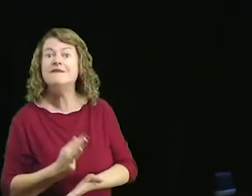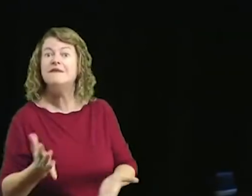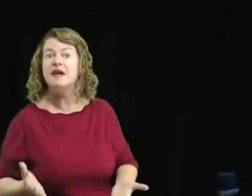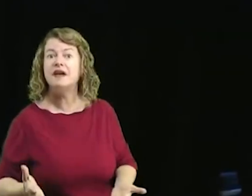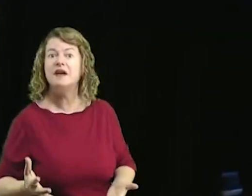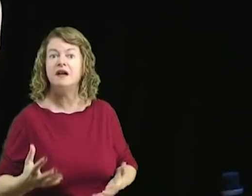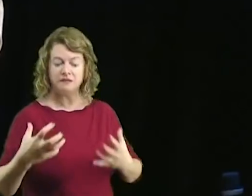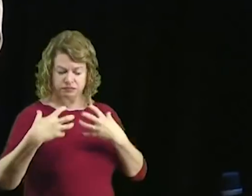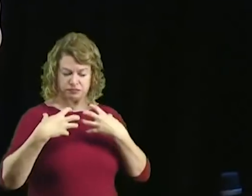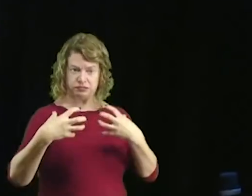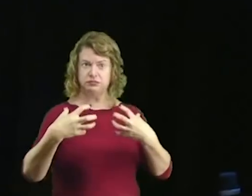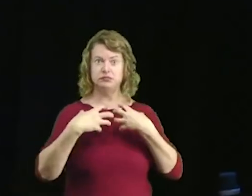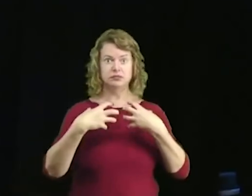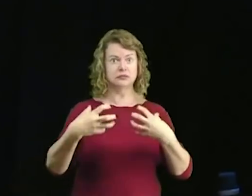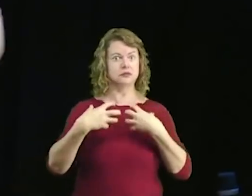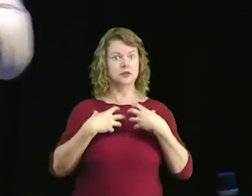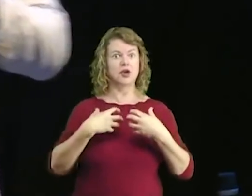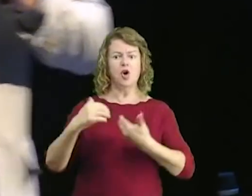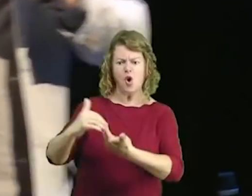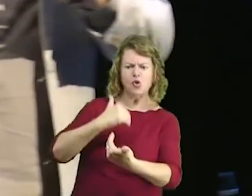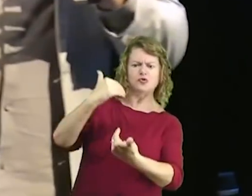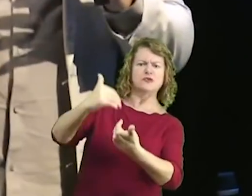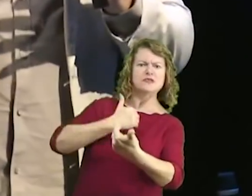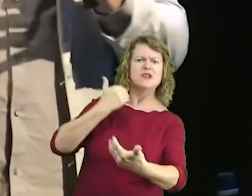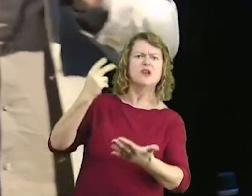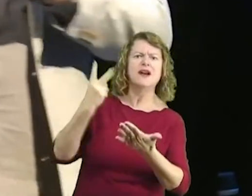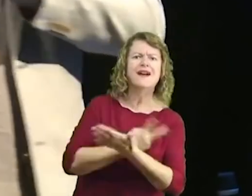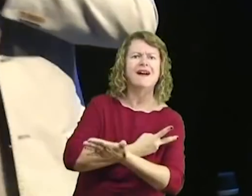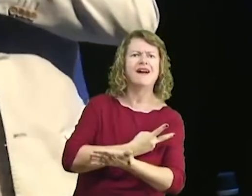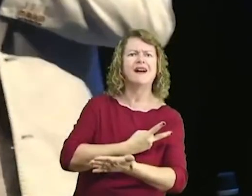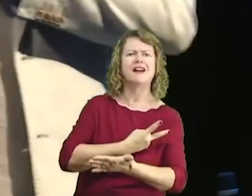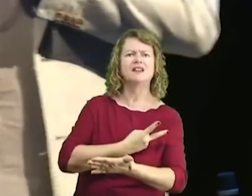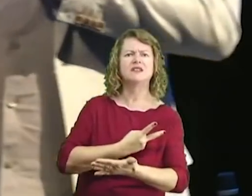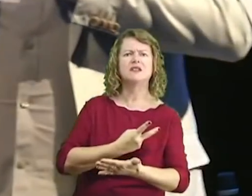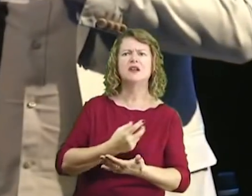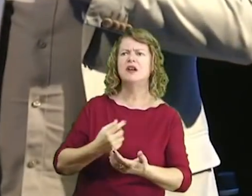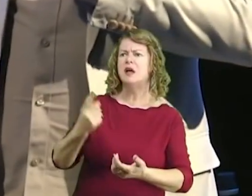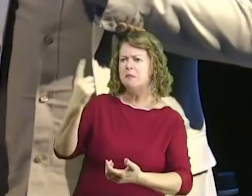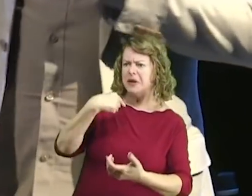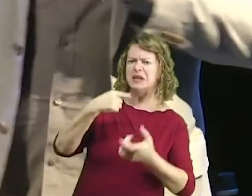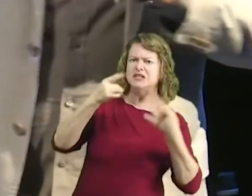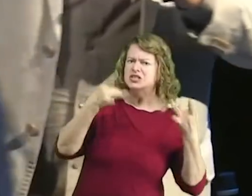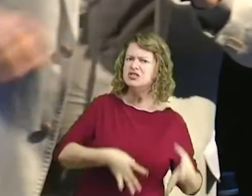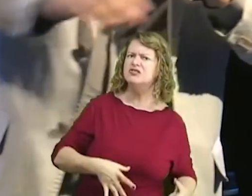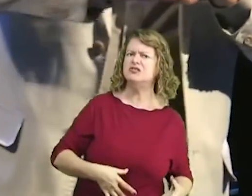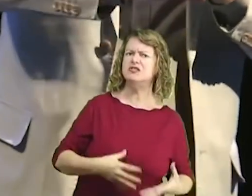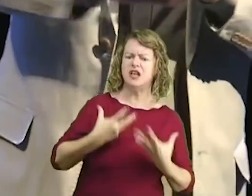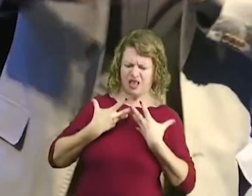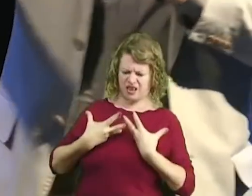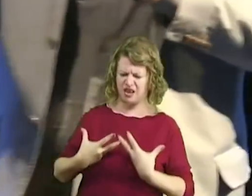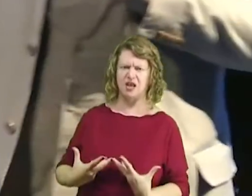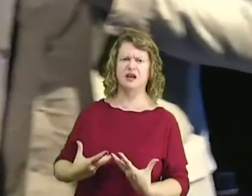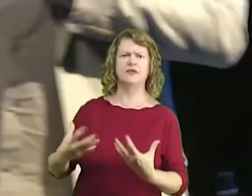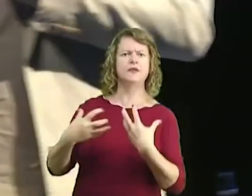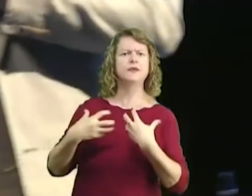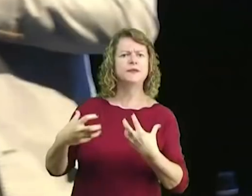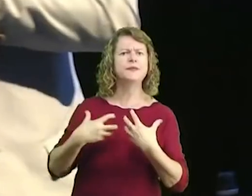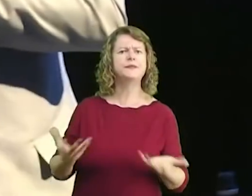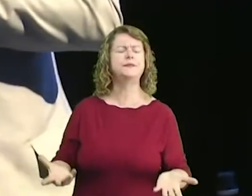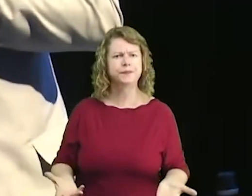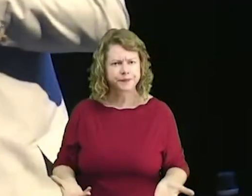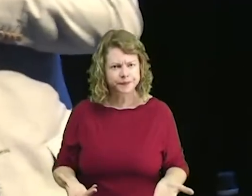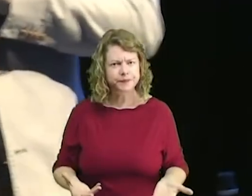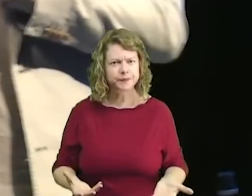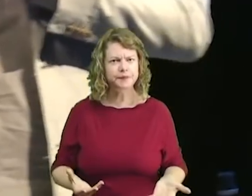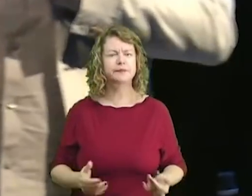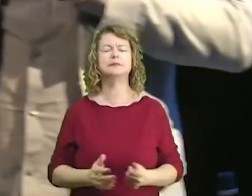a desistência, é gente que atinge o coração da gente com desânimo. Pensa assim num povo que eu não gosto de andar junto, eu não